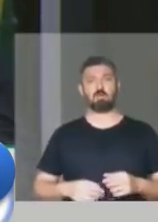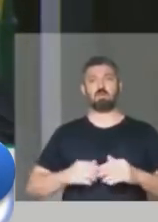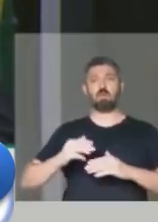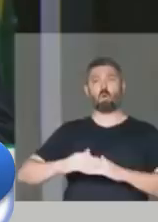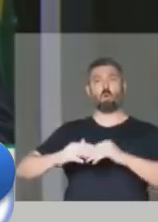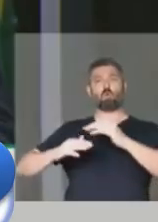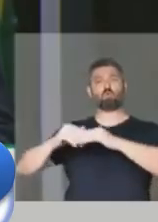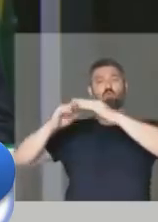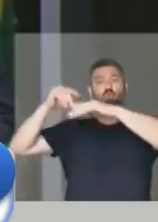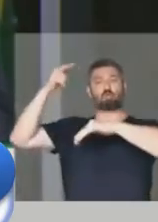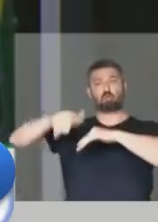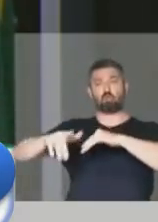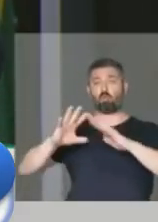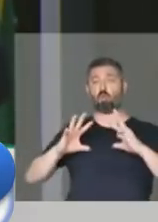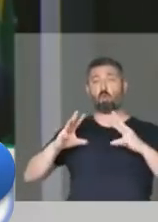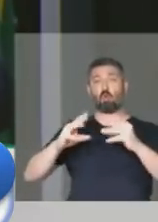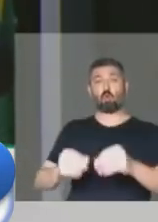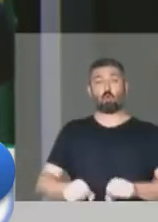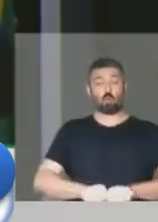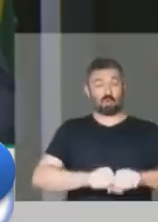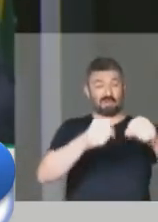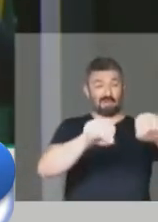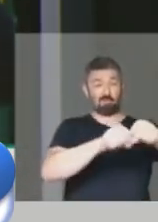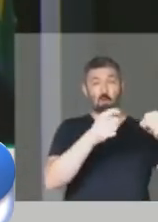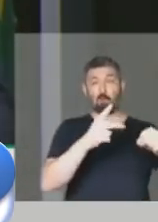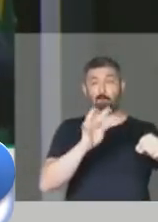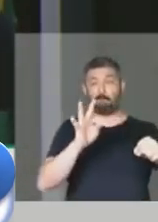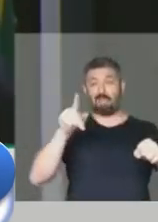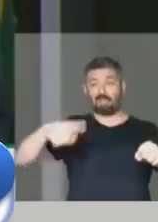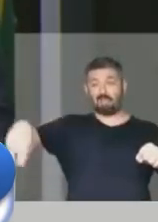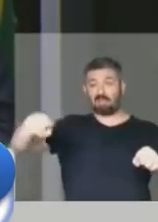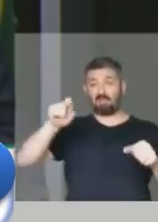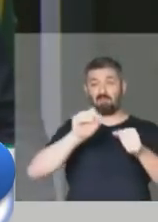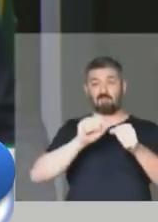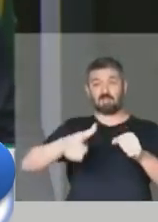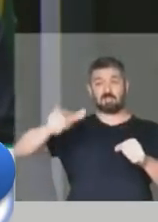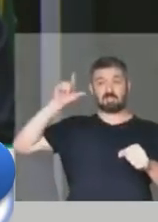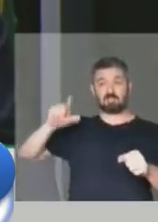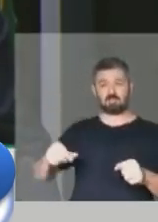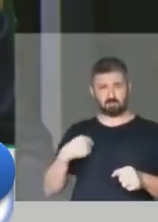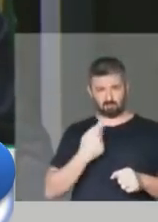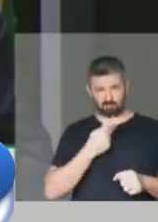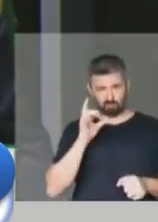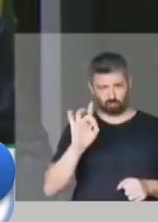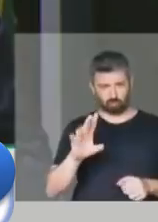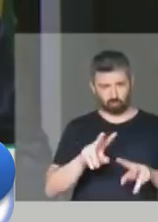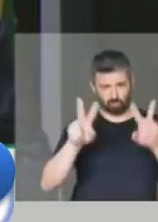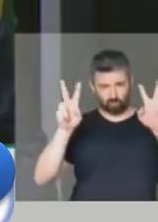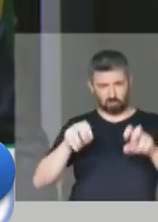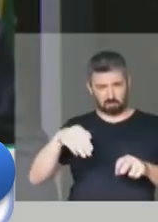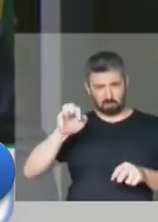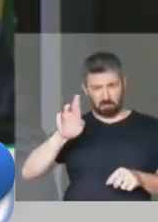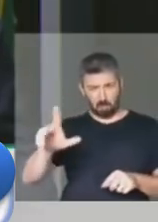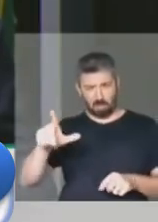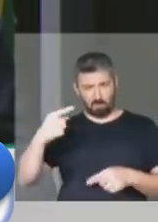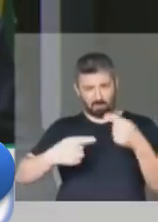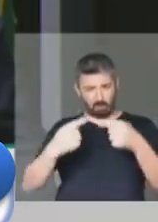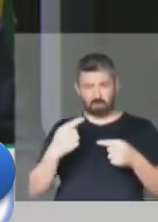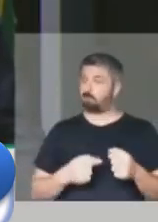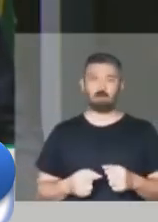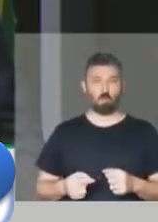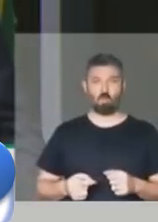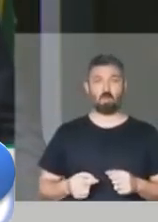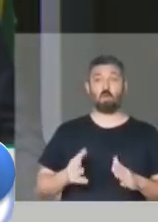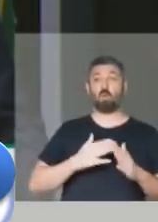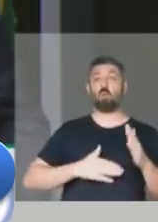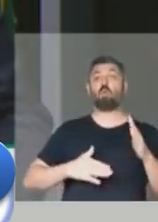reconstruir todos os destroços que vocês deixaram no país. E eu não falo só na questão moral e política, não.